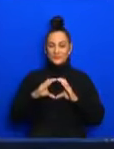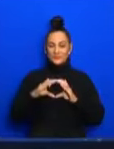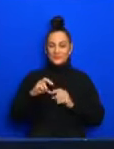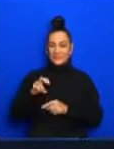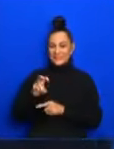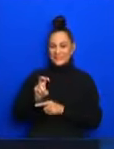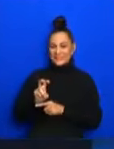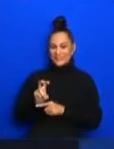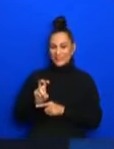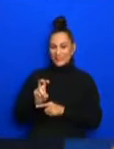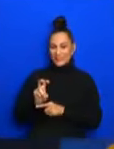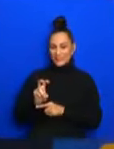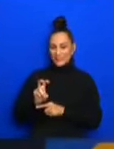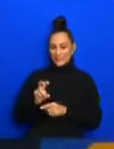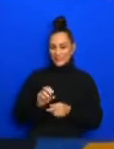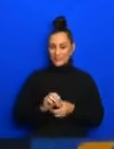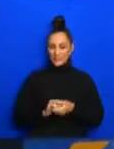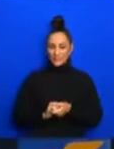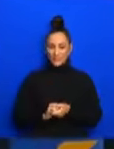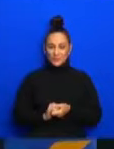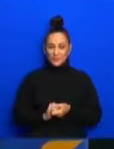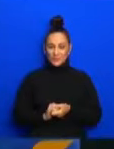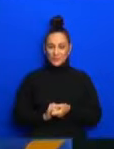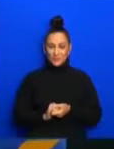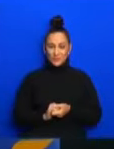Trevo número 5.